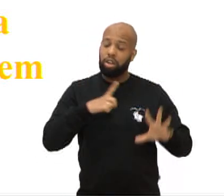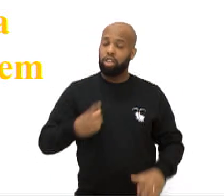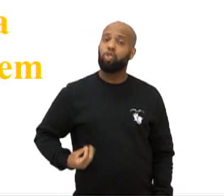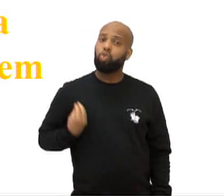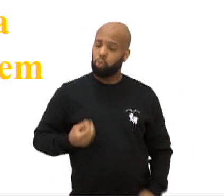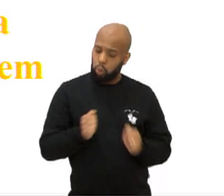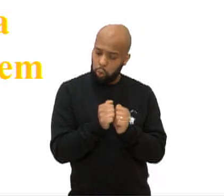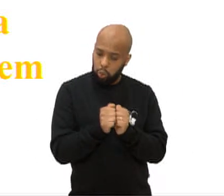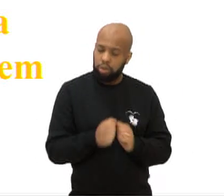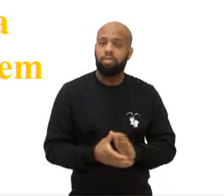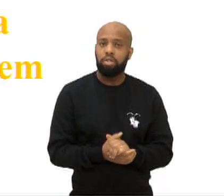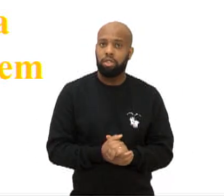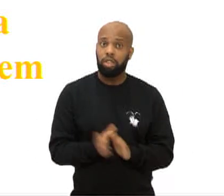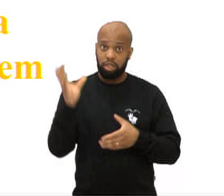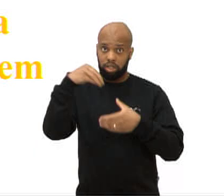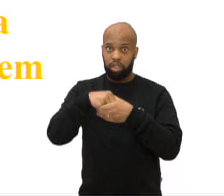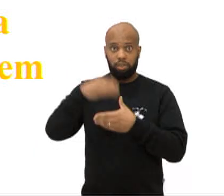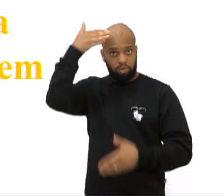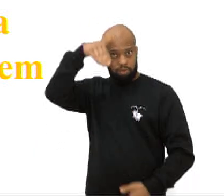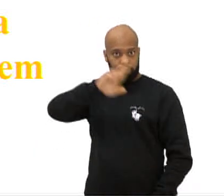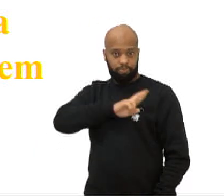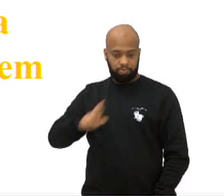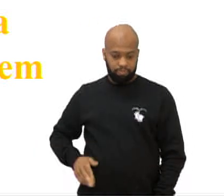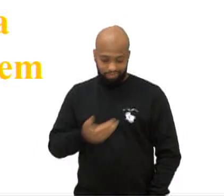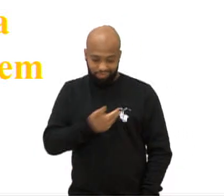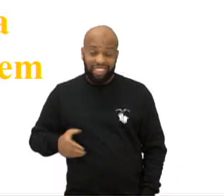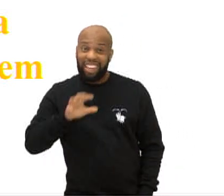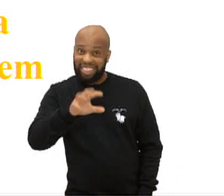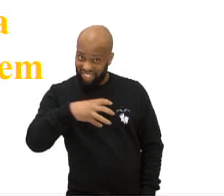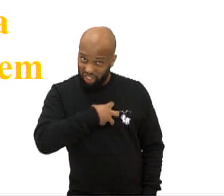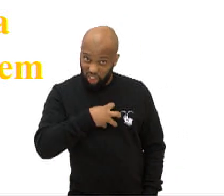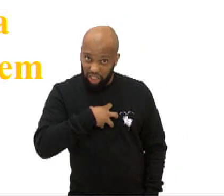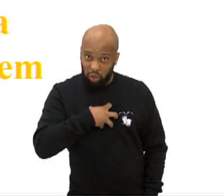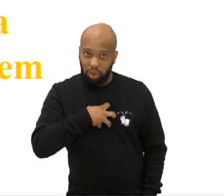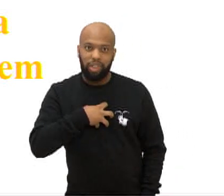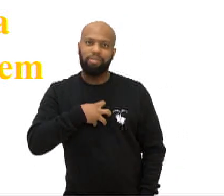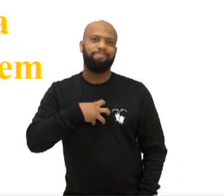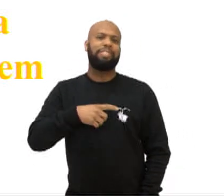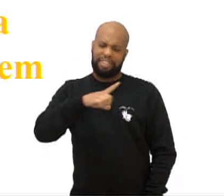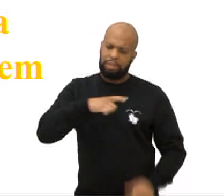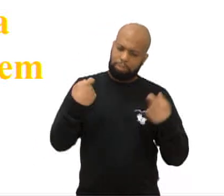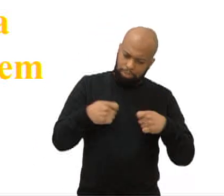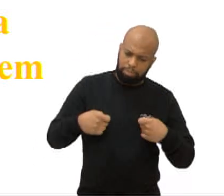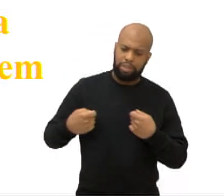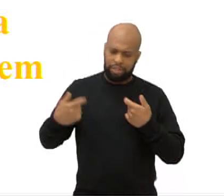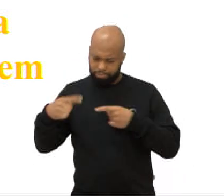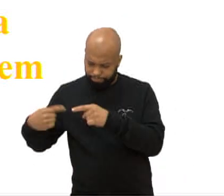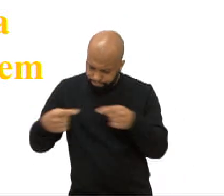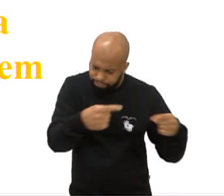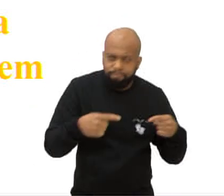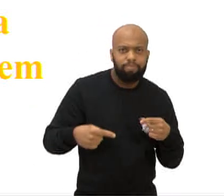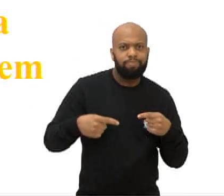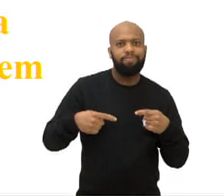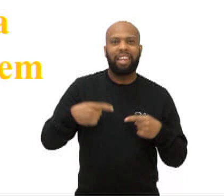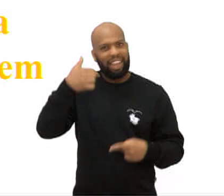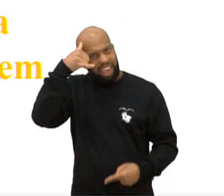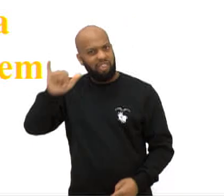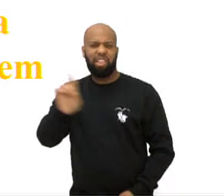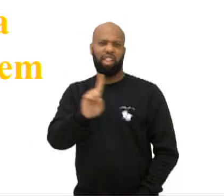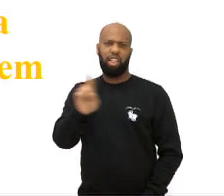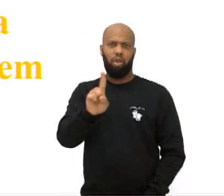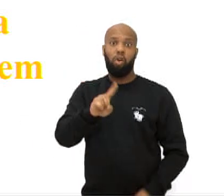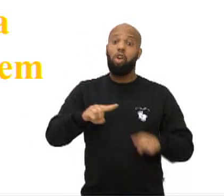presente. No governo republicano, o conflito é inevitável, mas ele é saudável, porque a partir dele é que